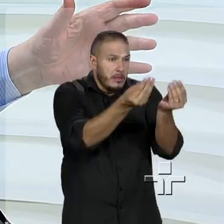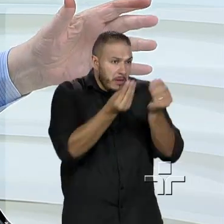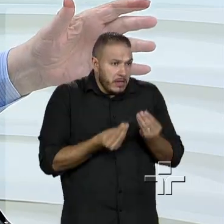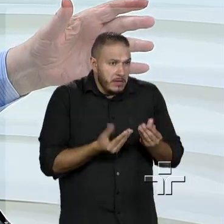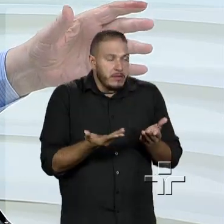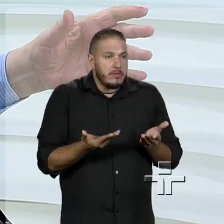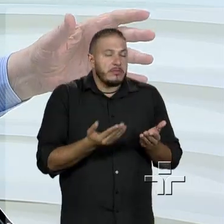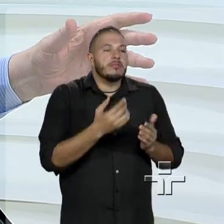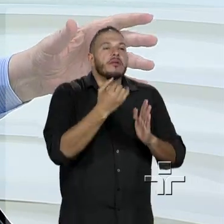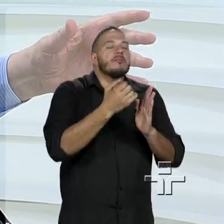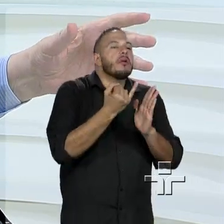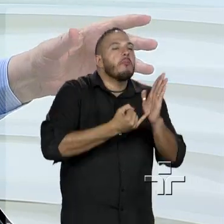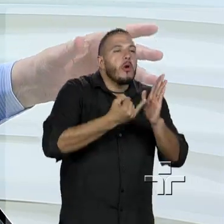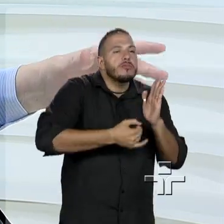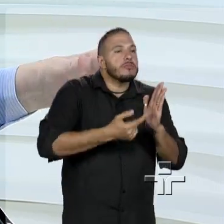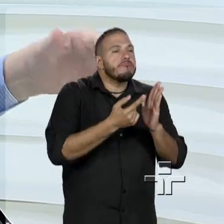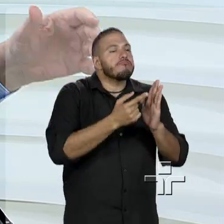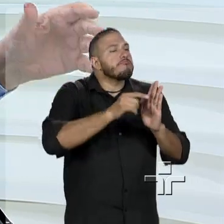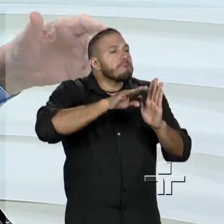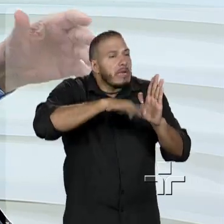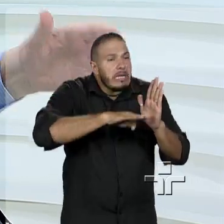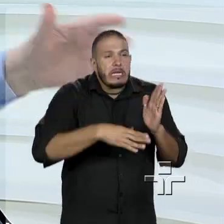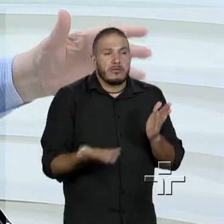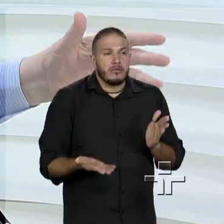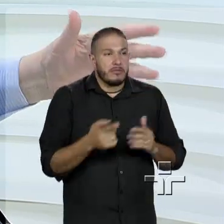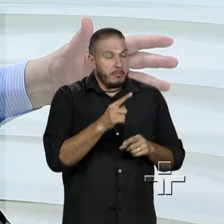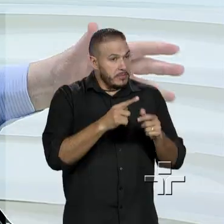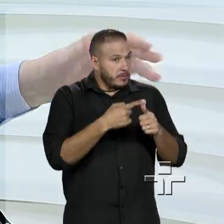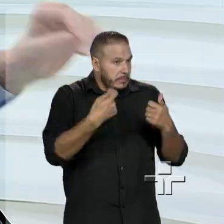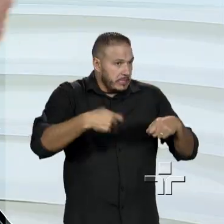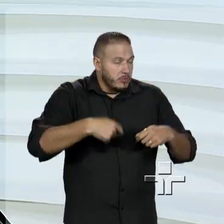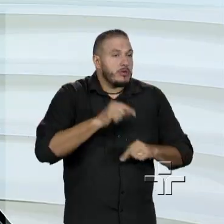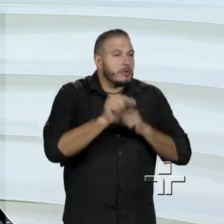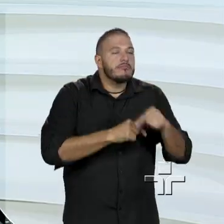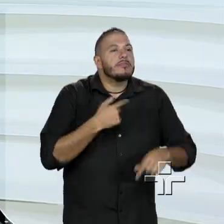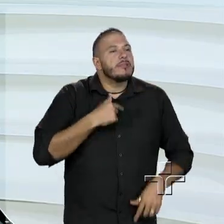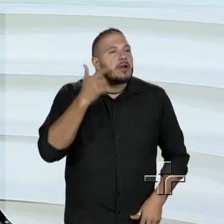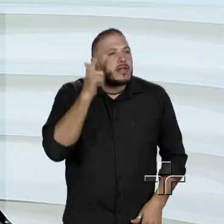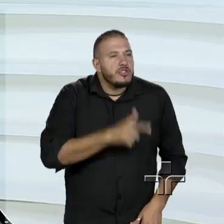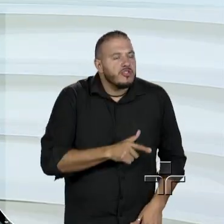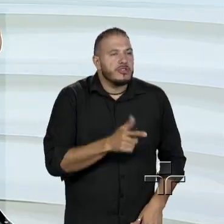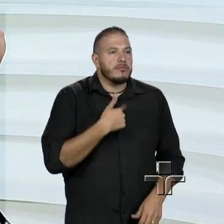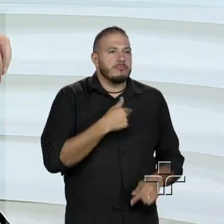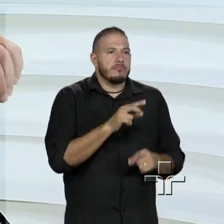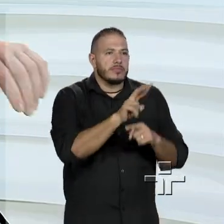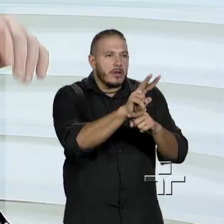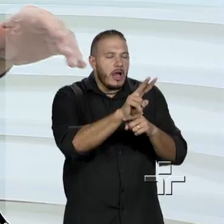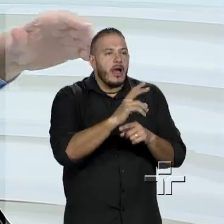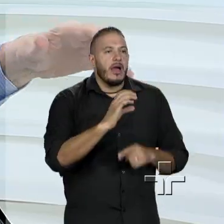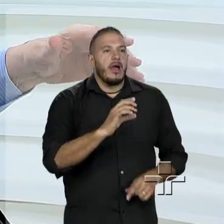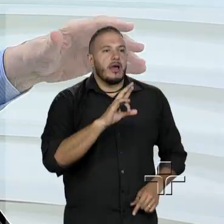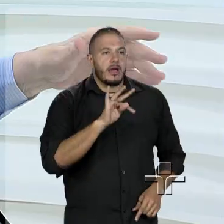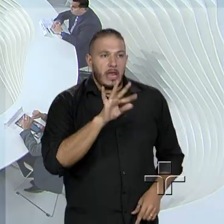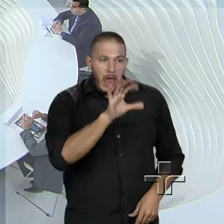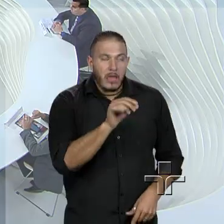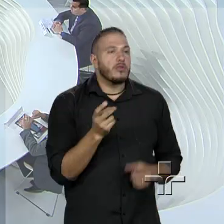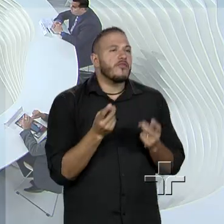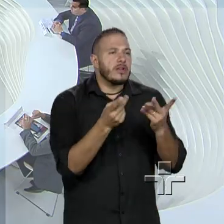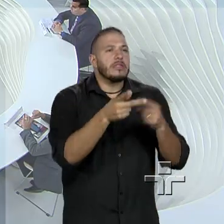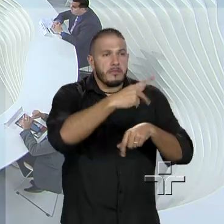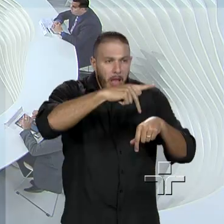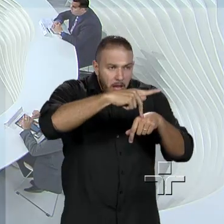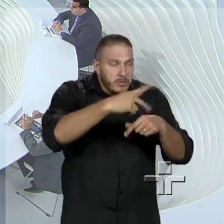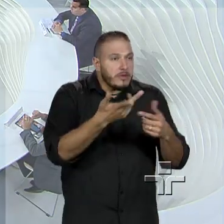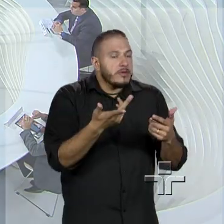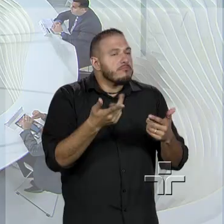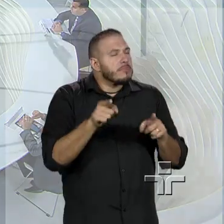tivemos no passado, tá certo? Você tem que garantir, na verdade, o crédito à exportação. Você tem que garantir